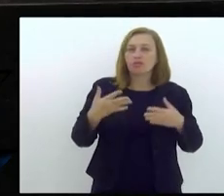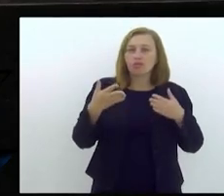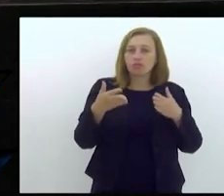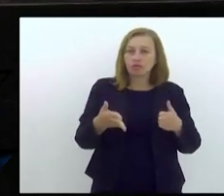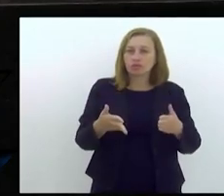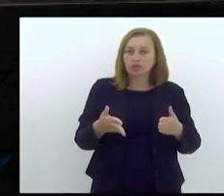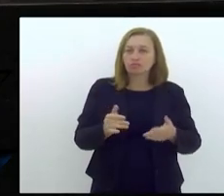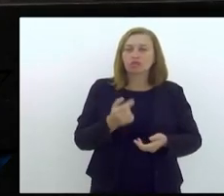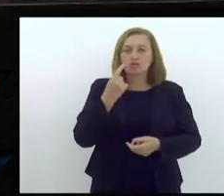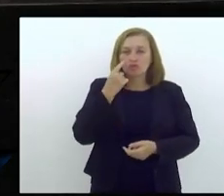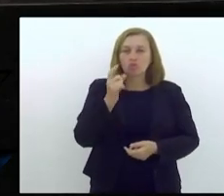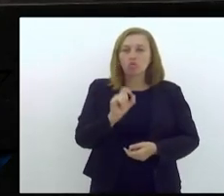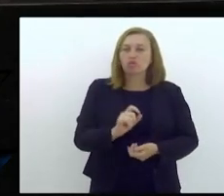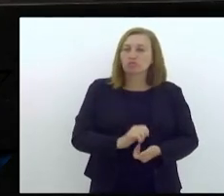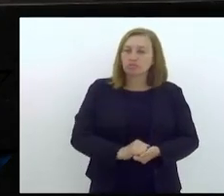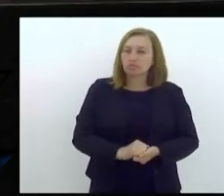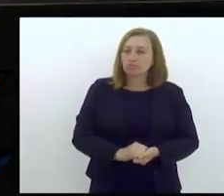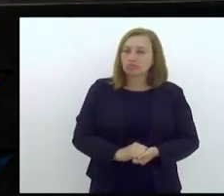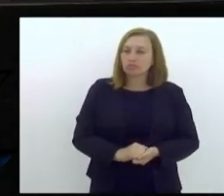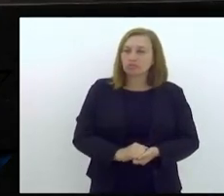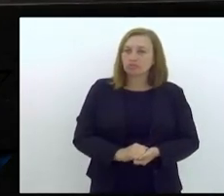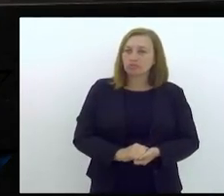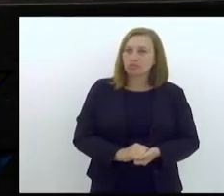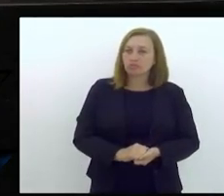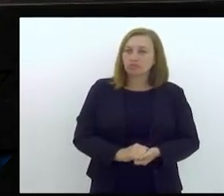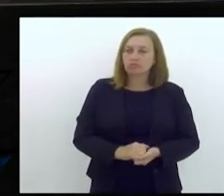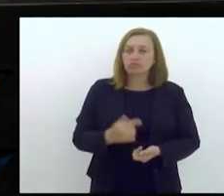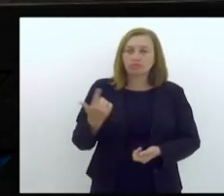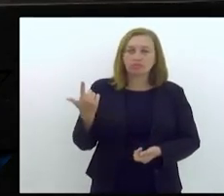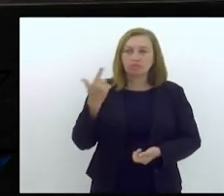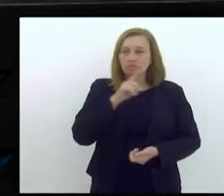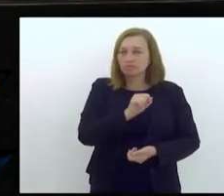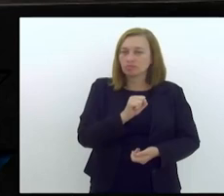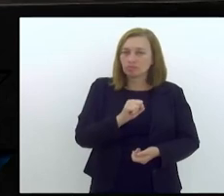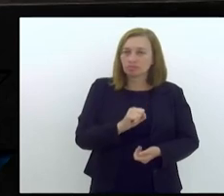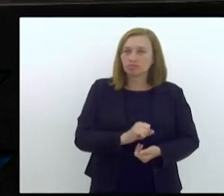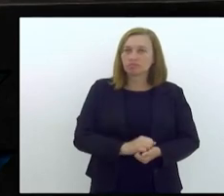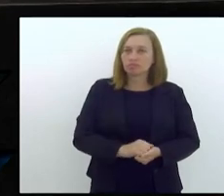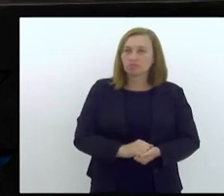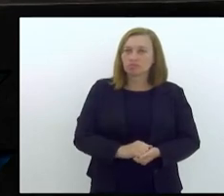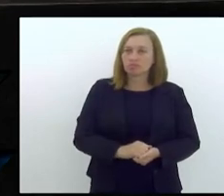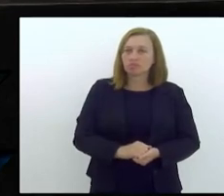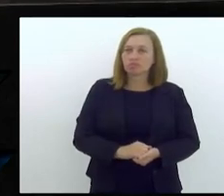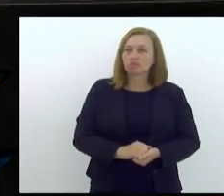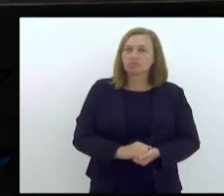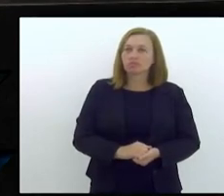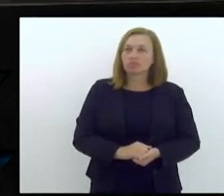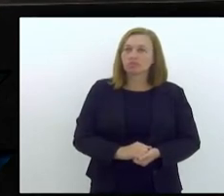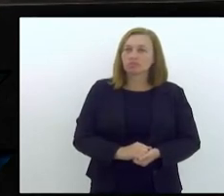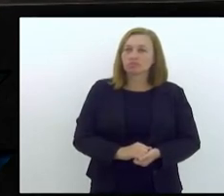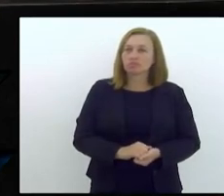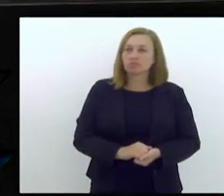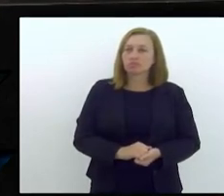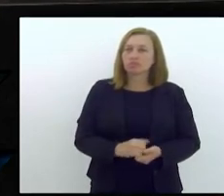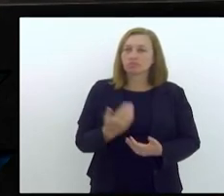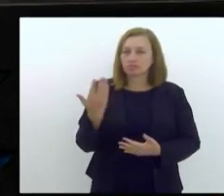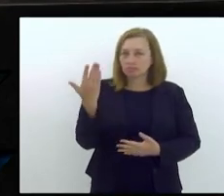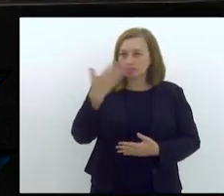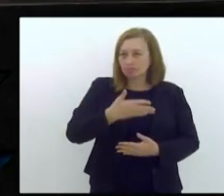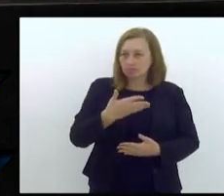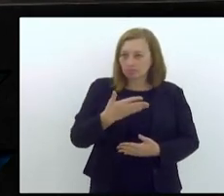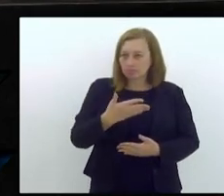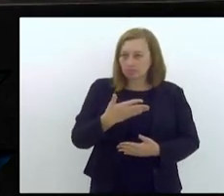visto que consegue passar por um funil que são os exames historicamente